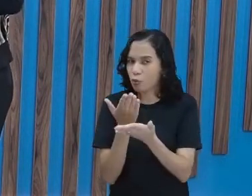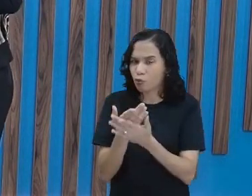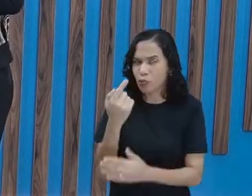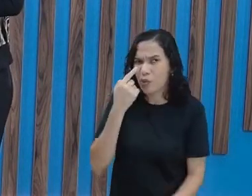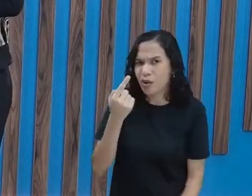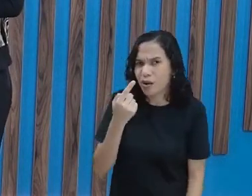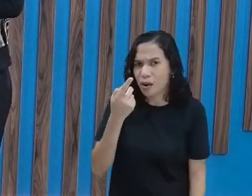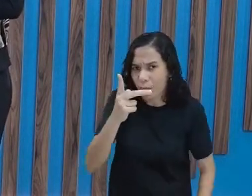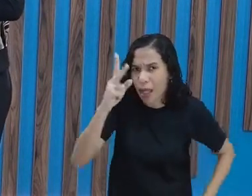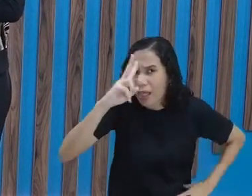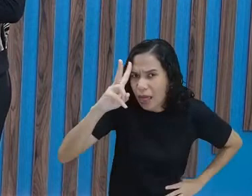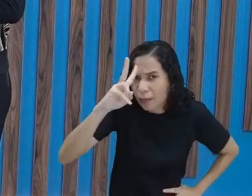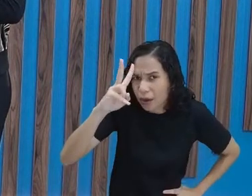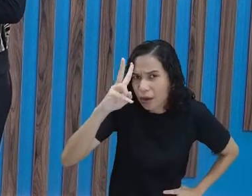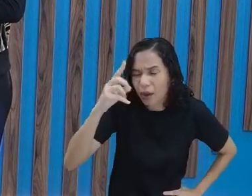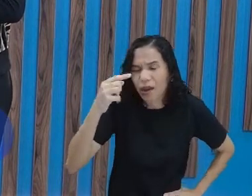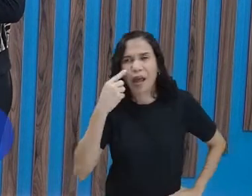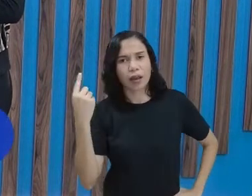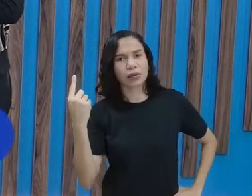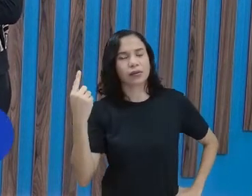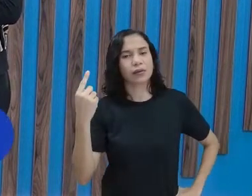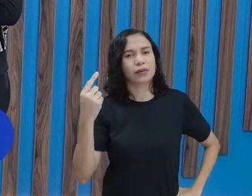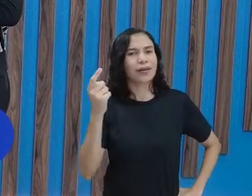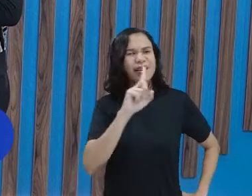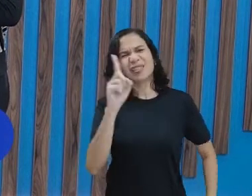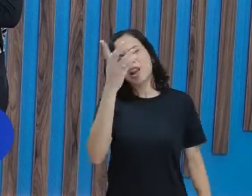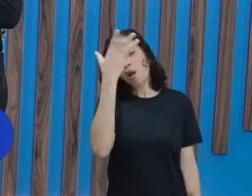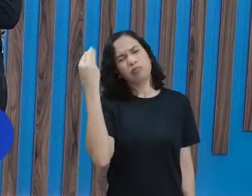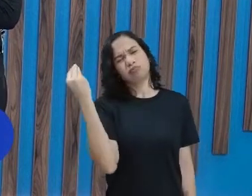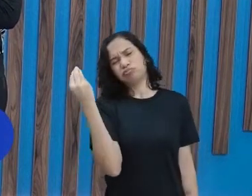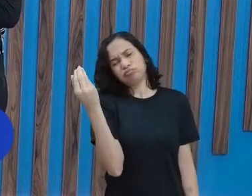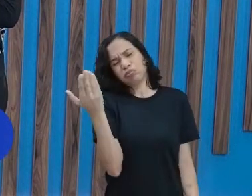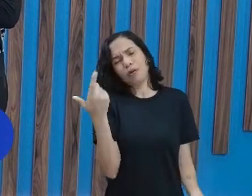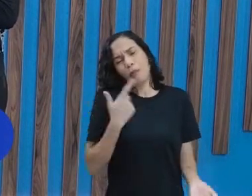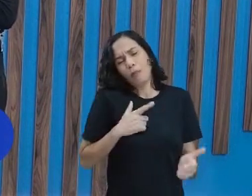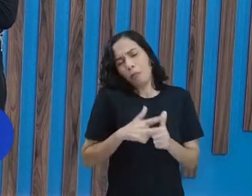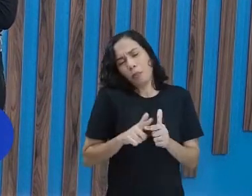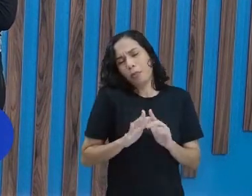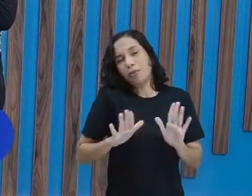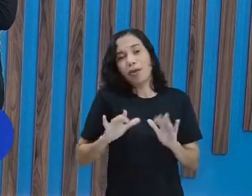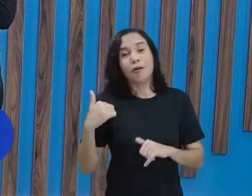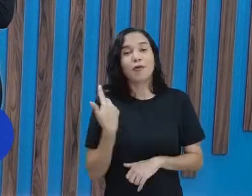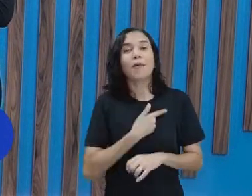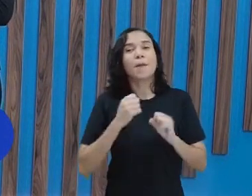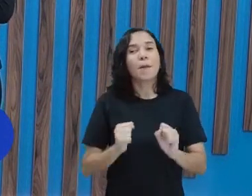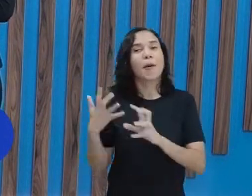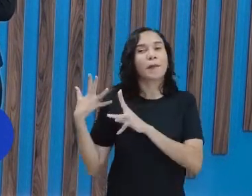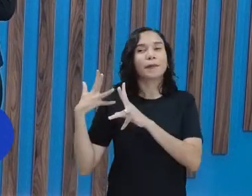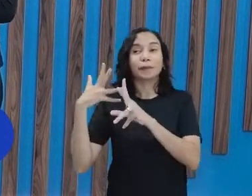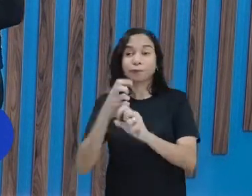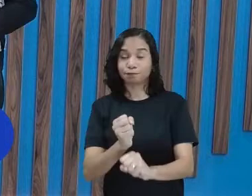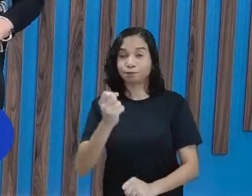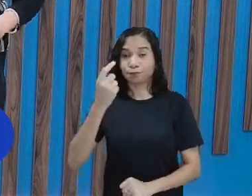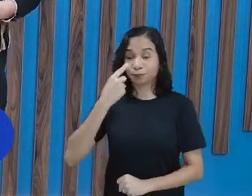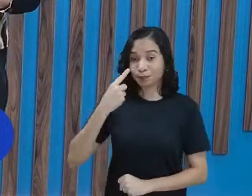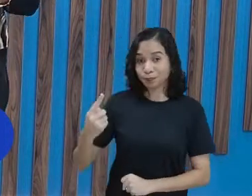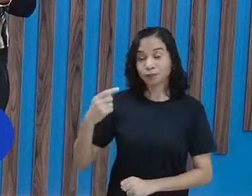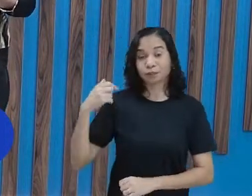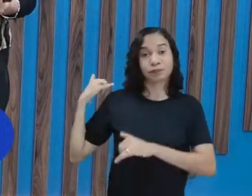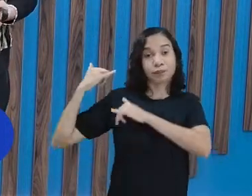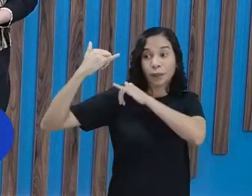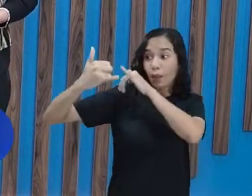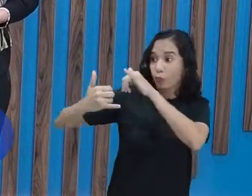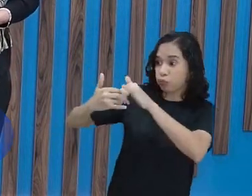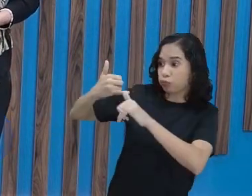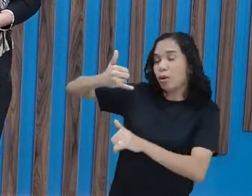acho que você lembra, mas se não lembrar também não tem problema, a gente está aqui para revisar, não é? Olha só,